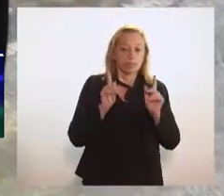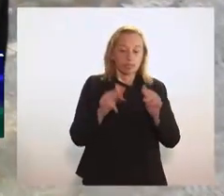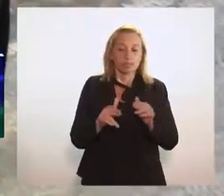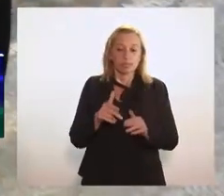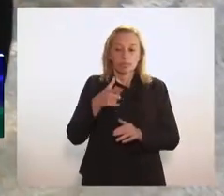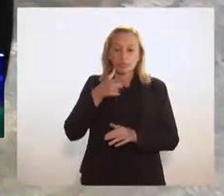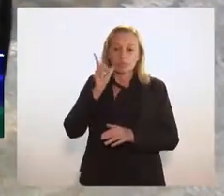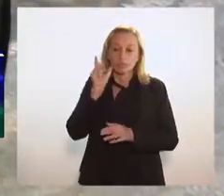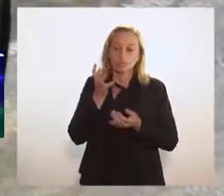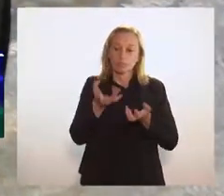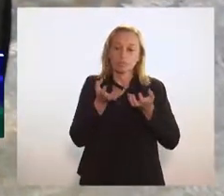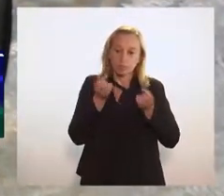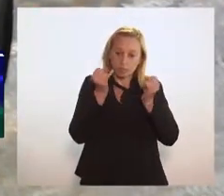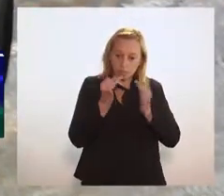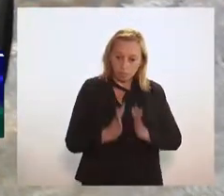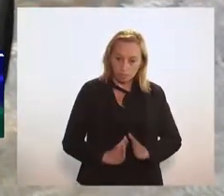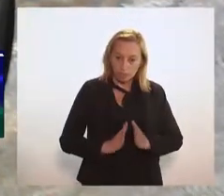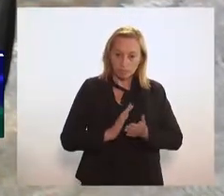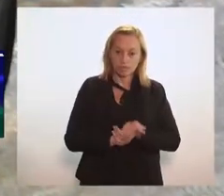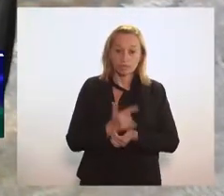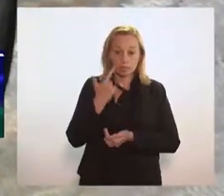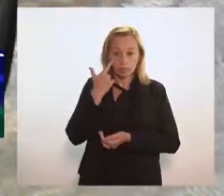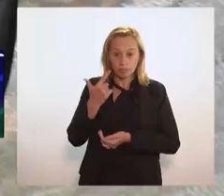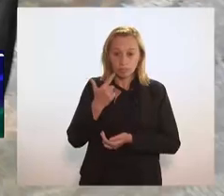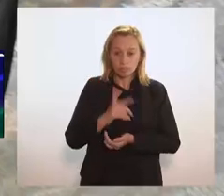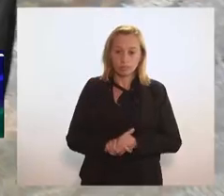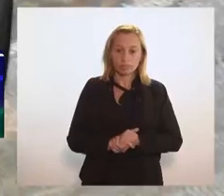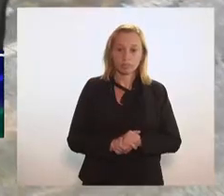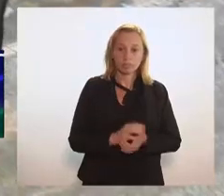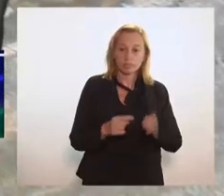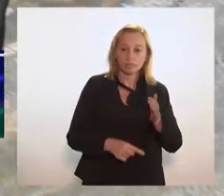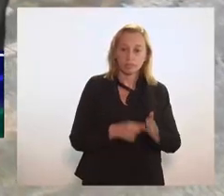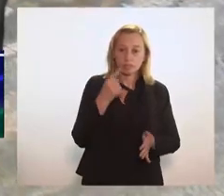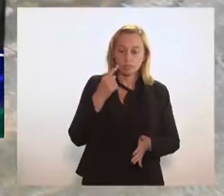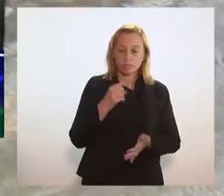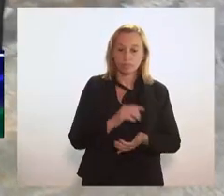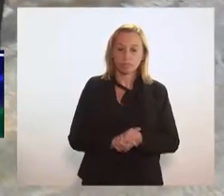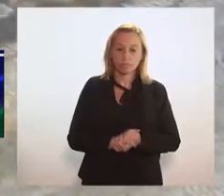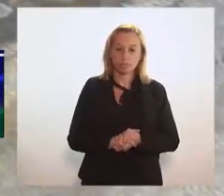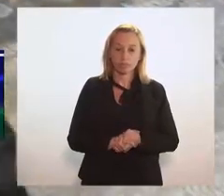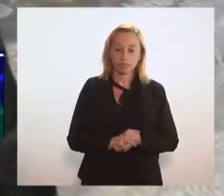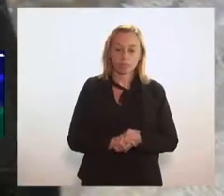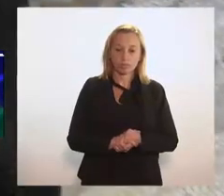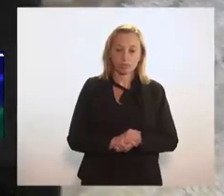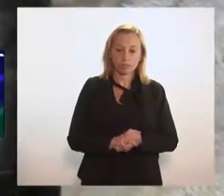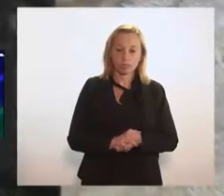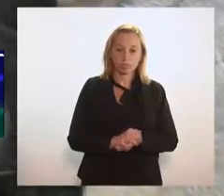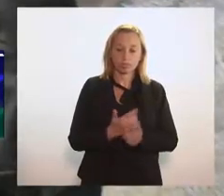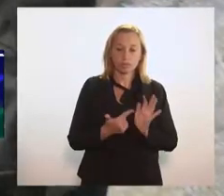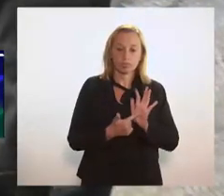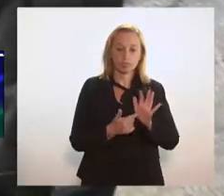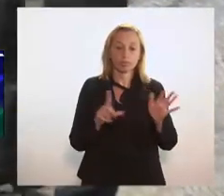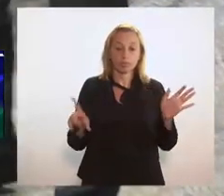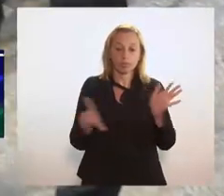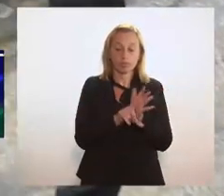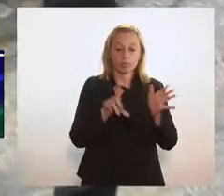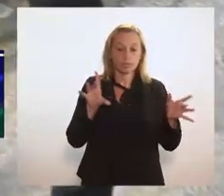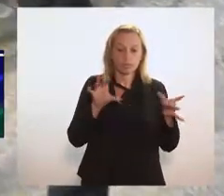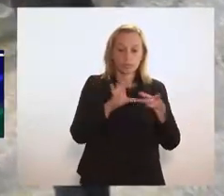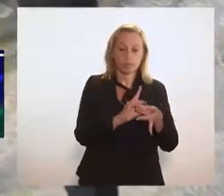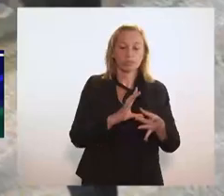eu queria explicar. Veja, quando uma vez confasado, apontado na lei complementar